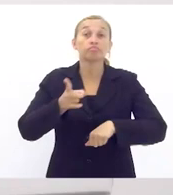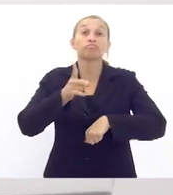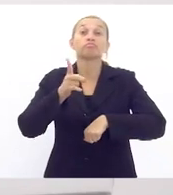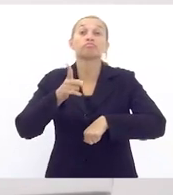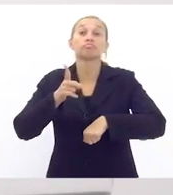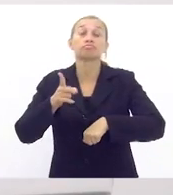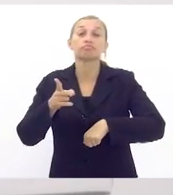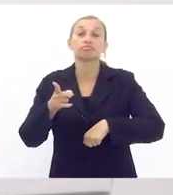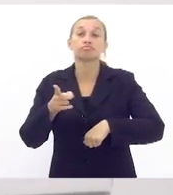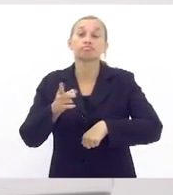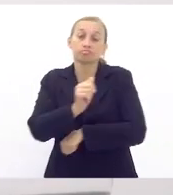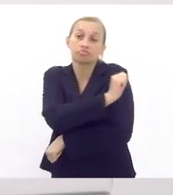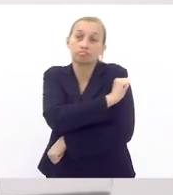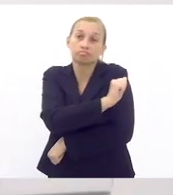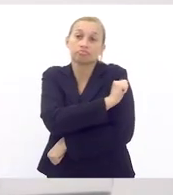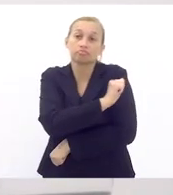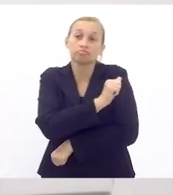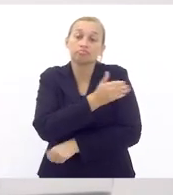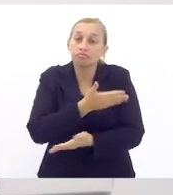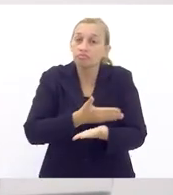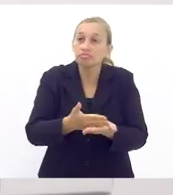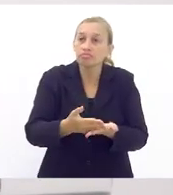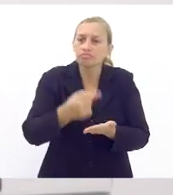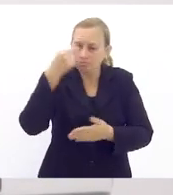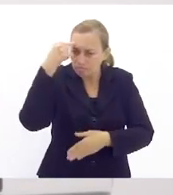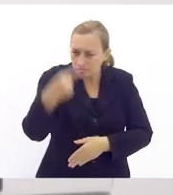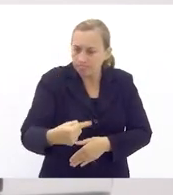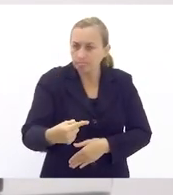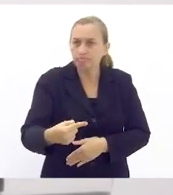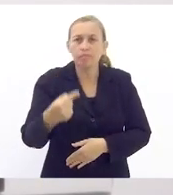do aluno começar a mandar repensar